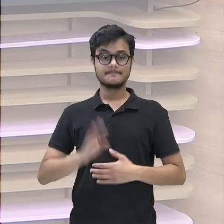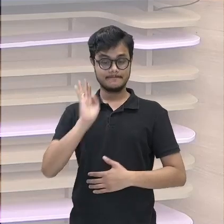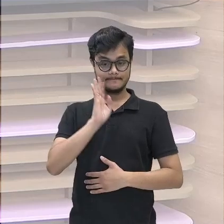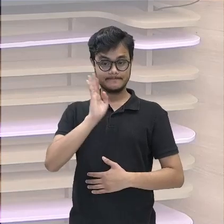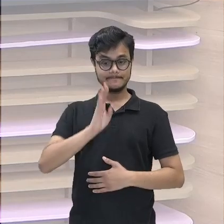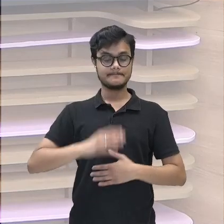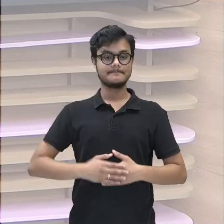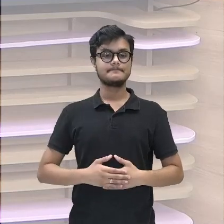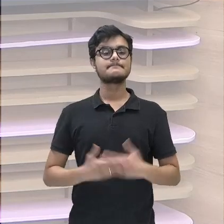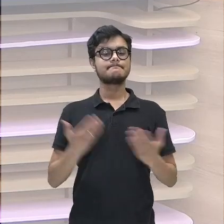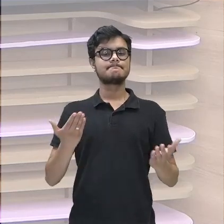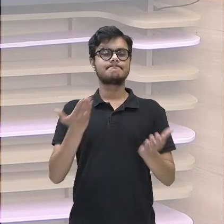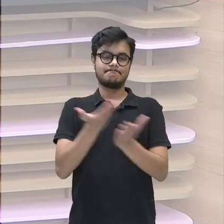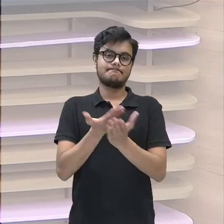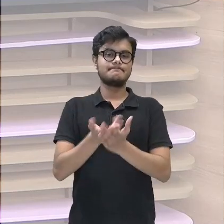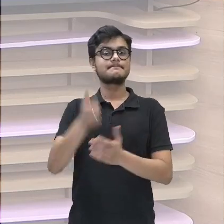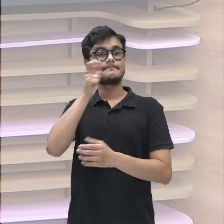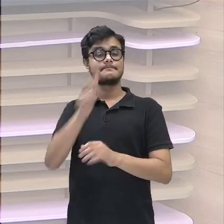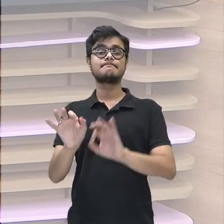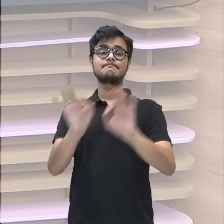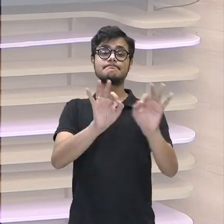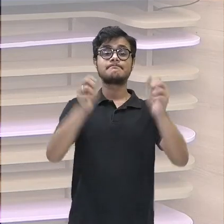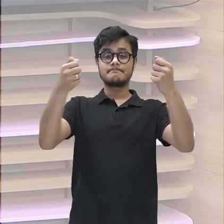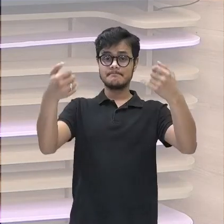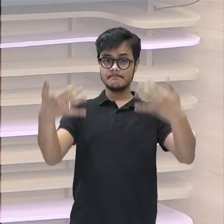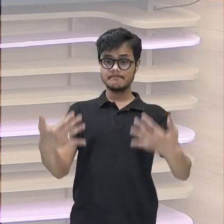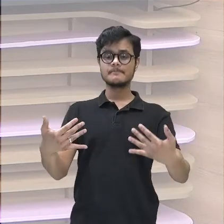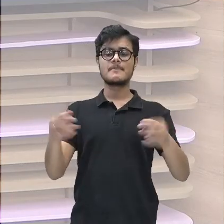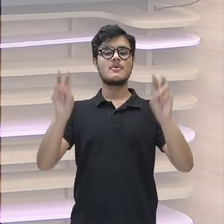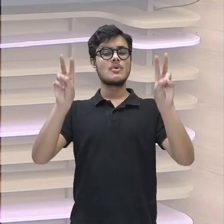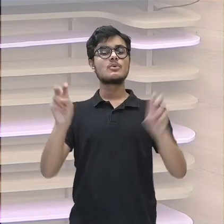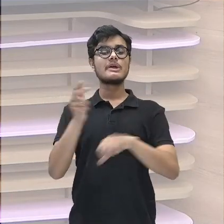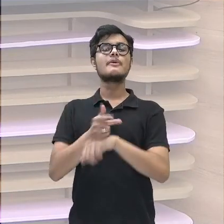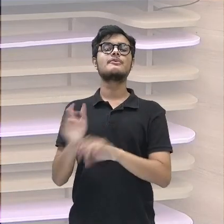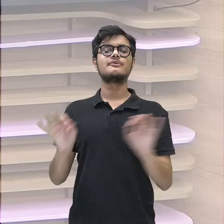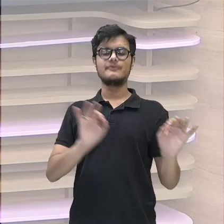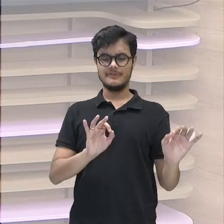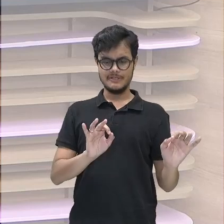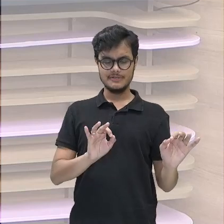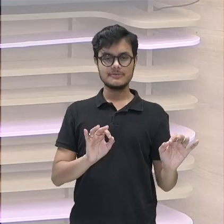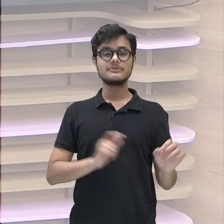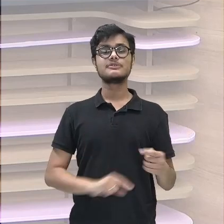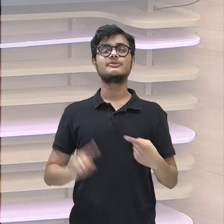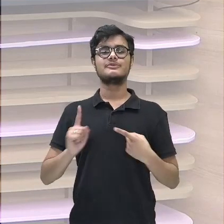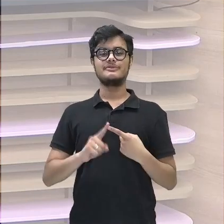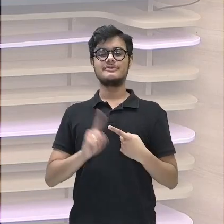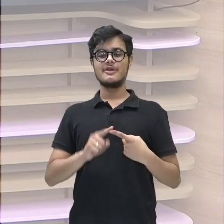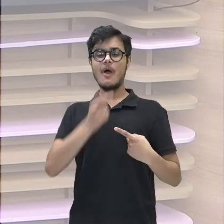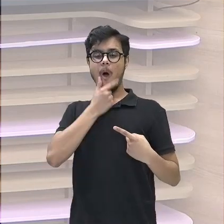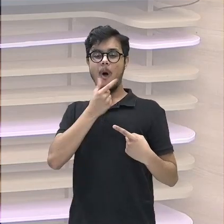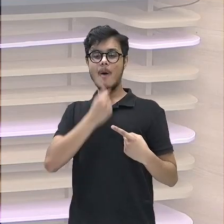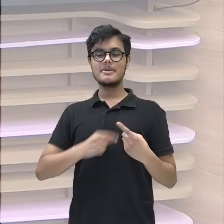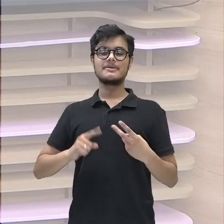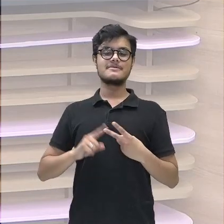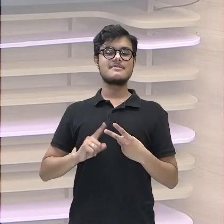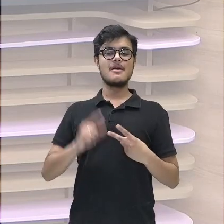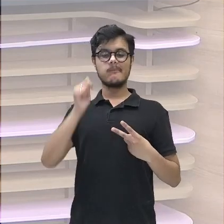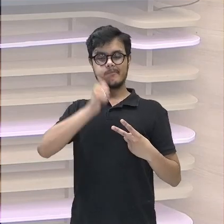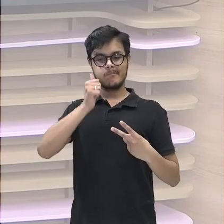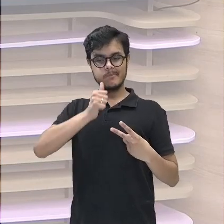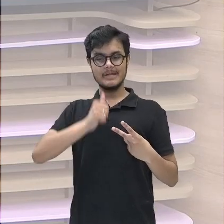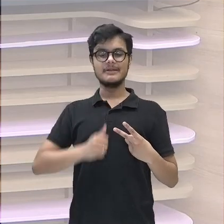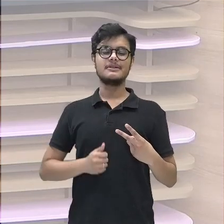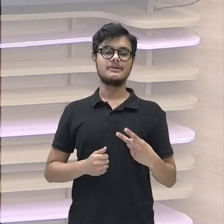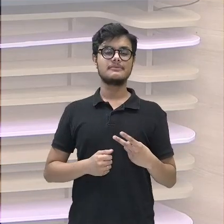Muito bem, então nós vimos aí, né, uma breve explicação sobre o fenômeno do El Niño, da Laninha, o fenômeno da